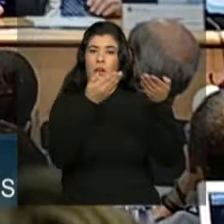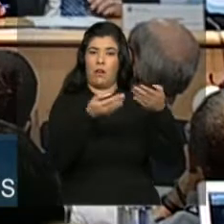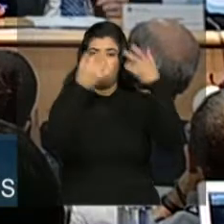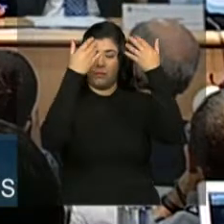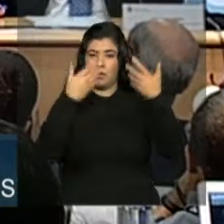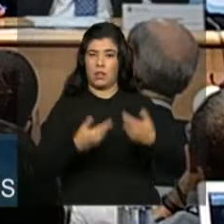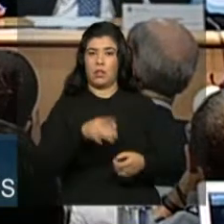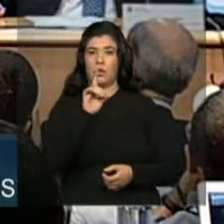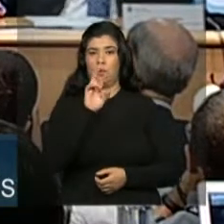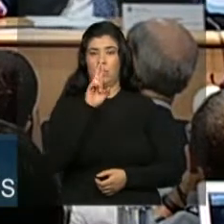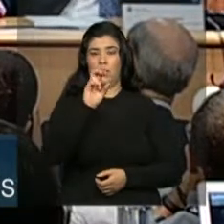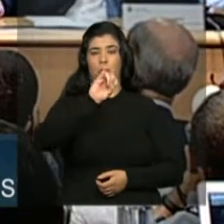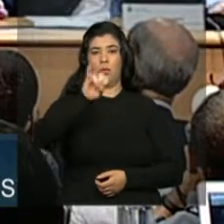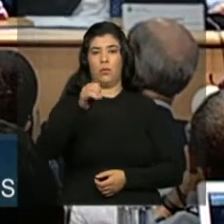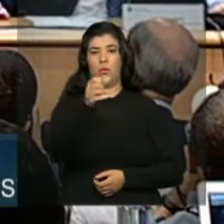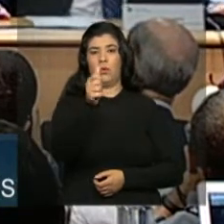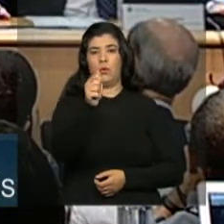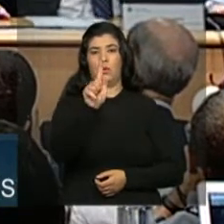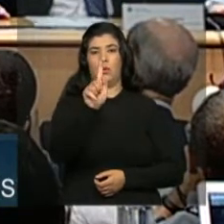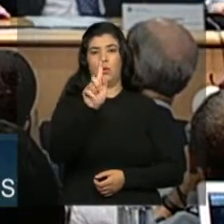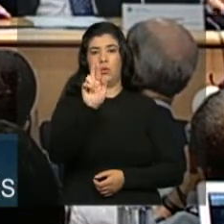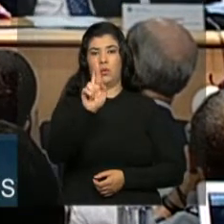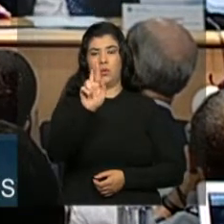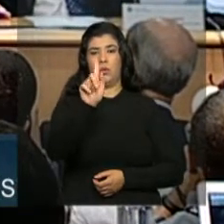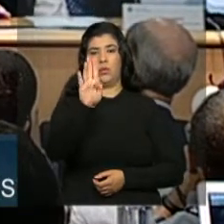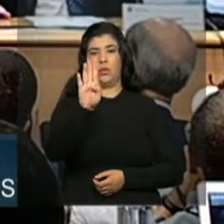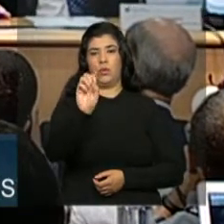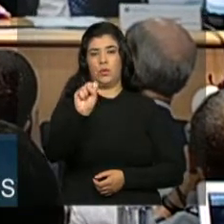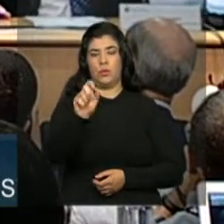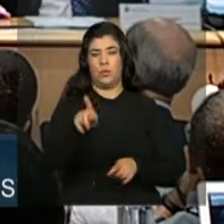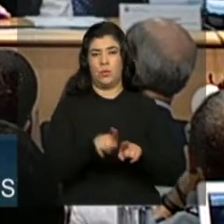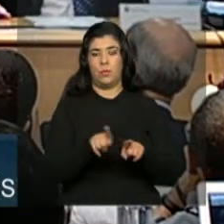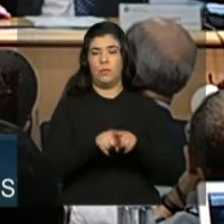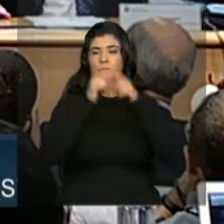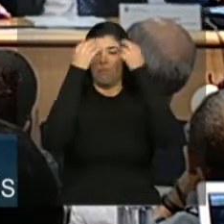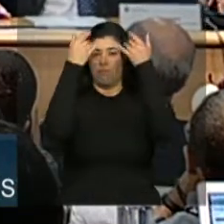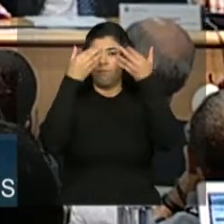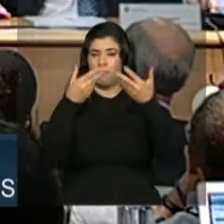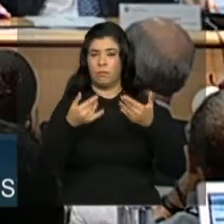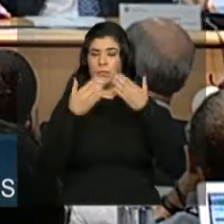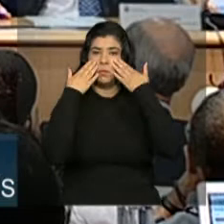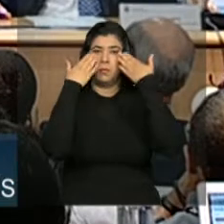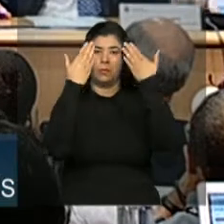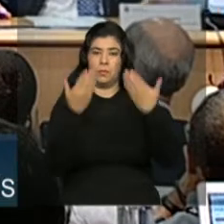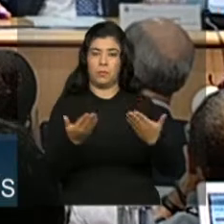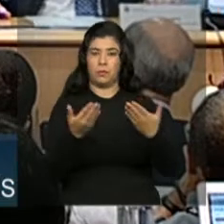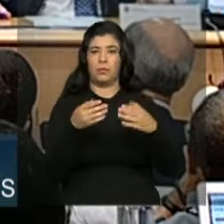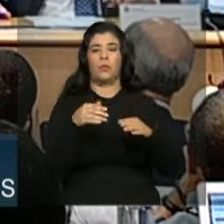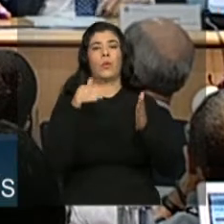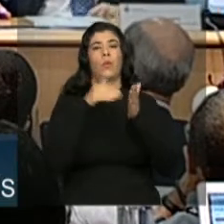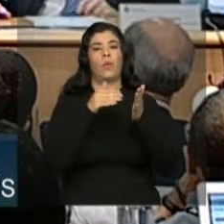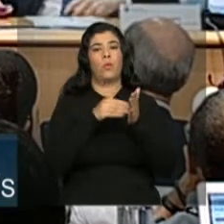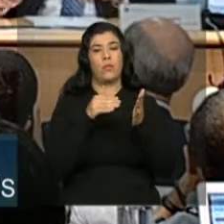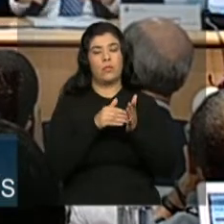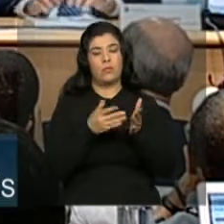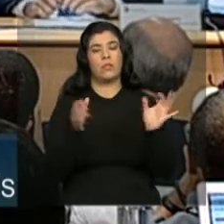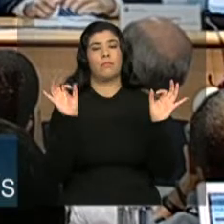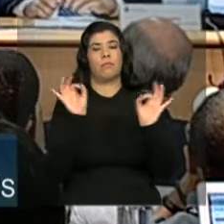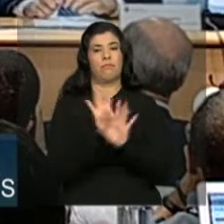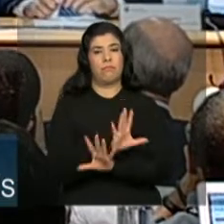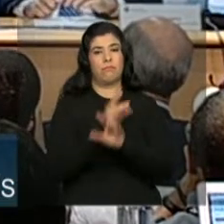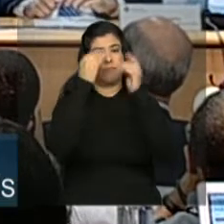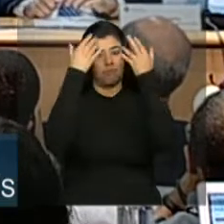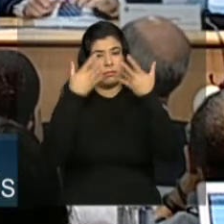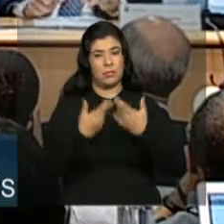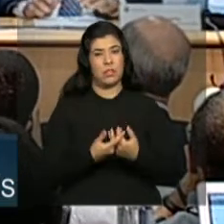Jarbas ele vai fazer apresentação e depois eu faço uma uma remate final nós nos colocamos à